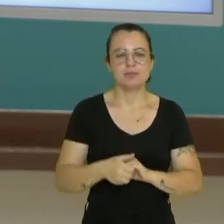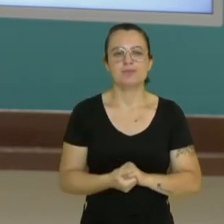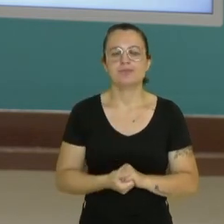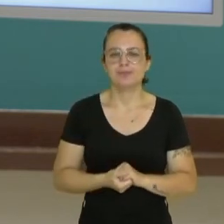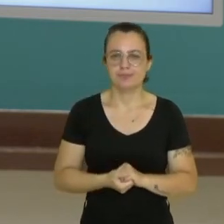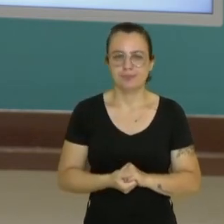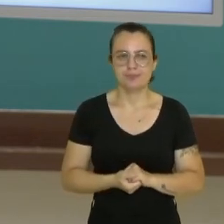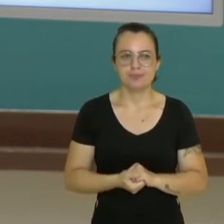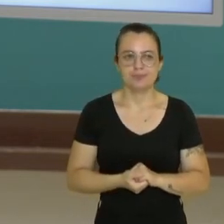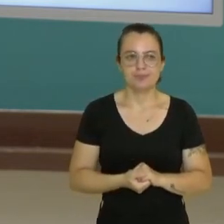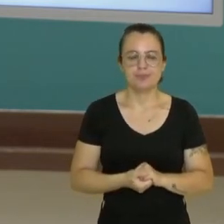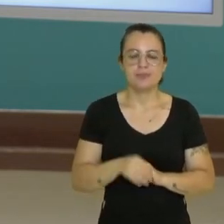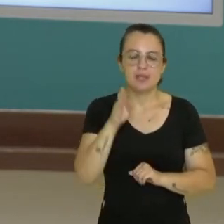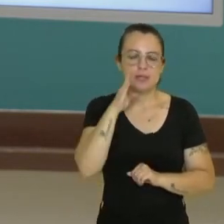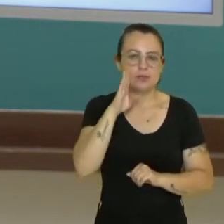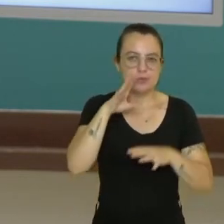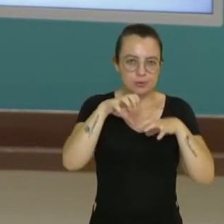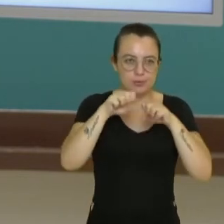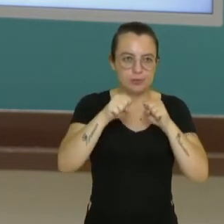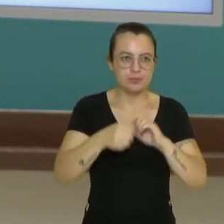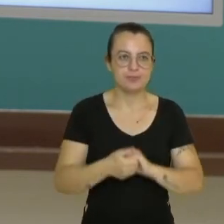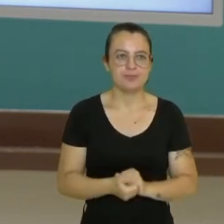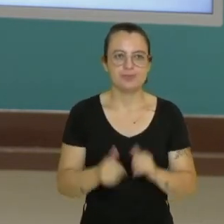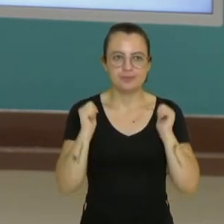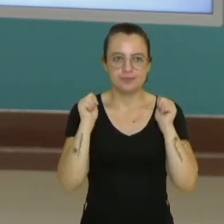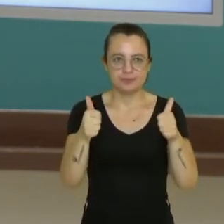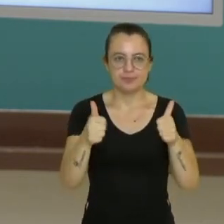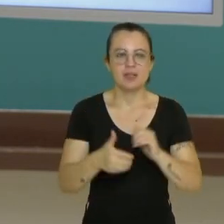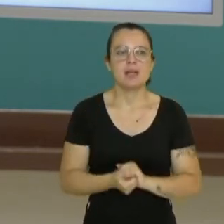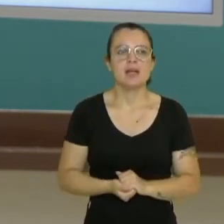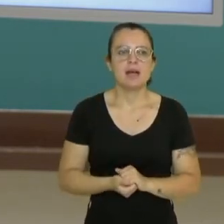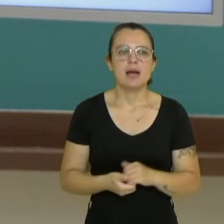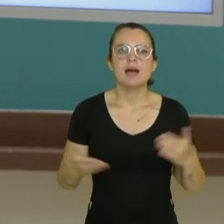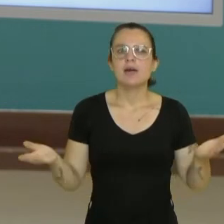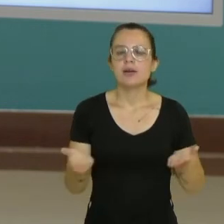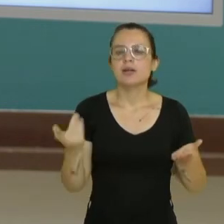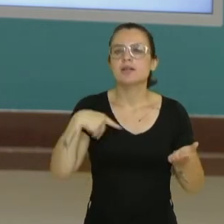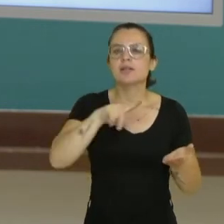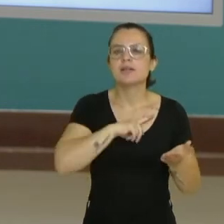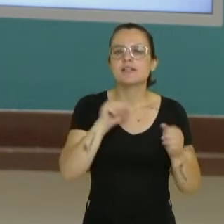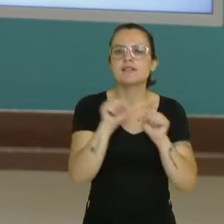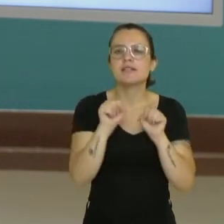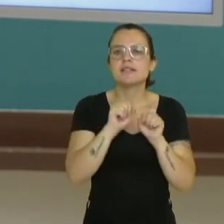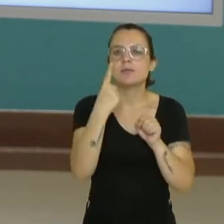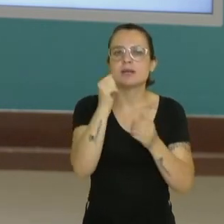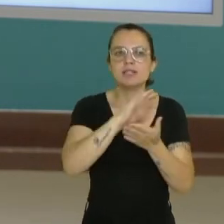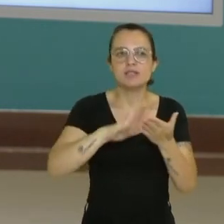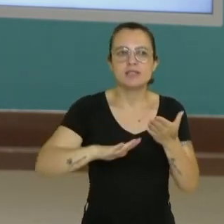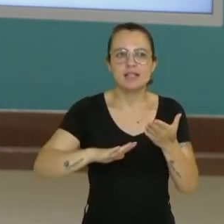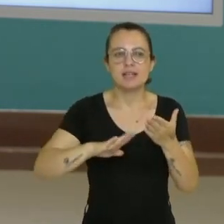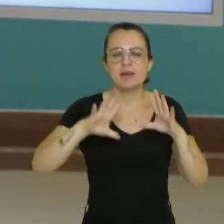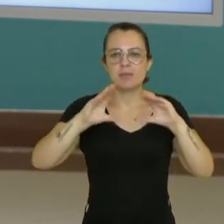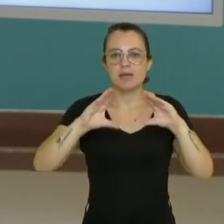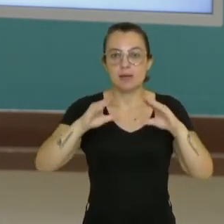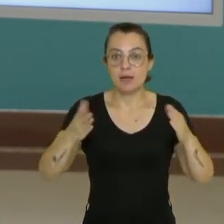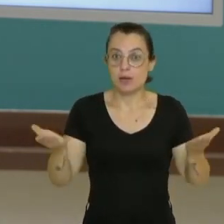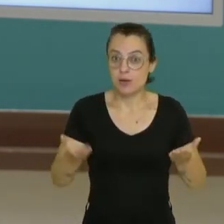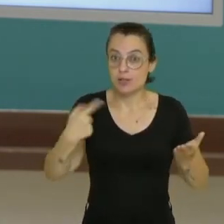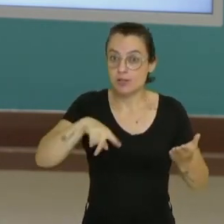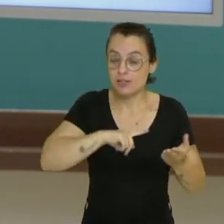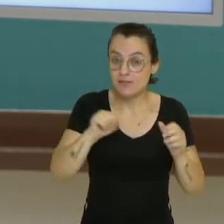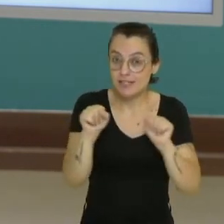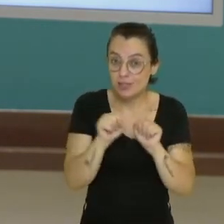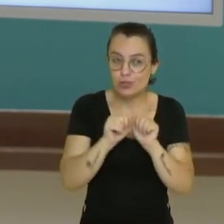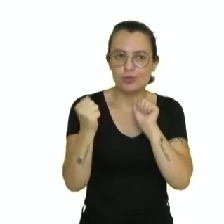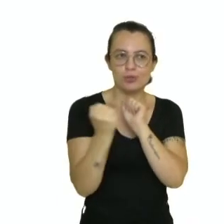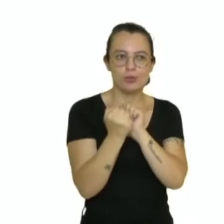203,50, o azul um pouquinho mais escuro. Tranquilo, gente? Vamos fazer uma atividade mão na massa, mas hoje a gente vai fazer agora. Vamos pensar